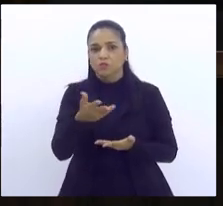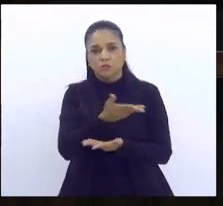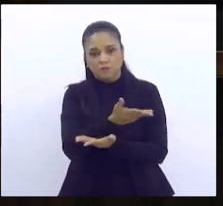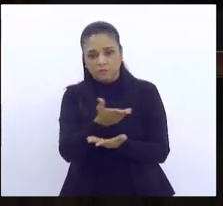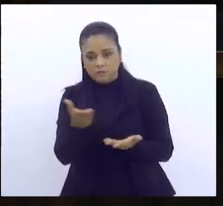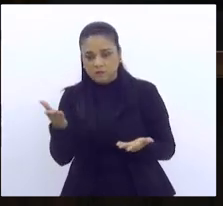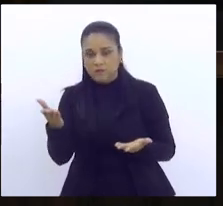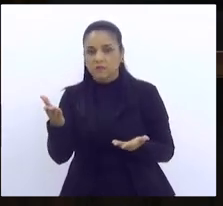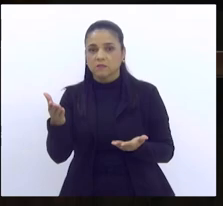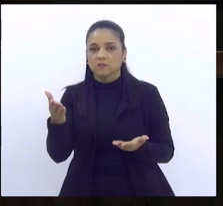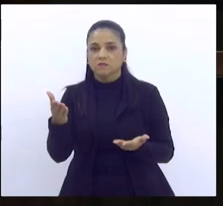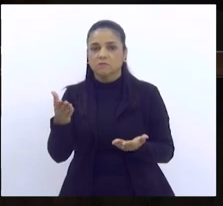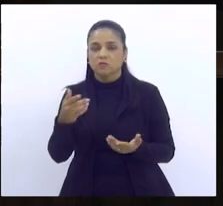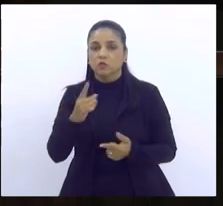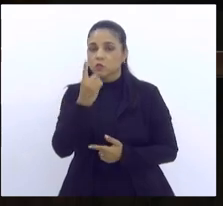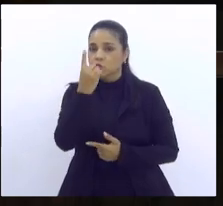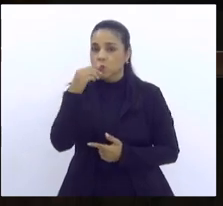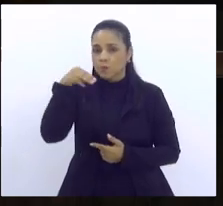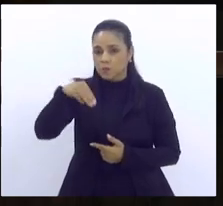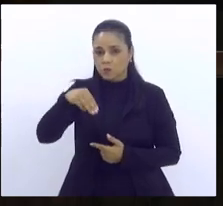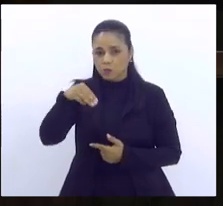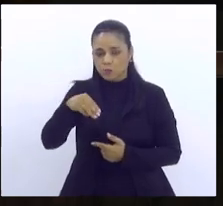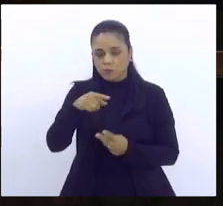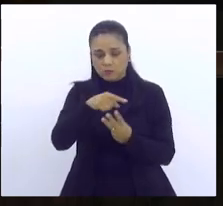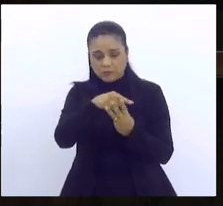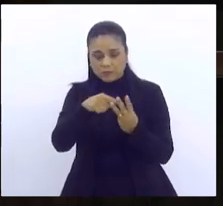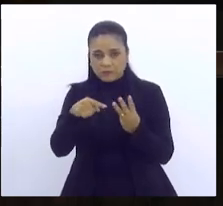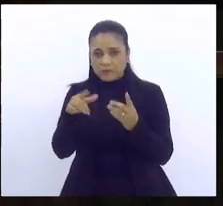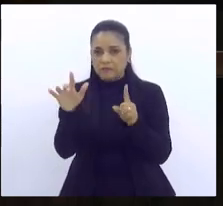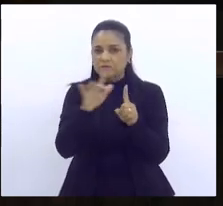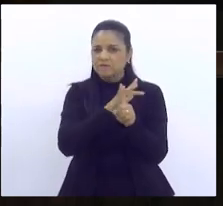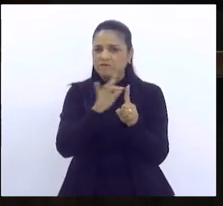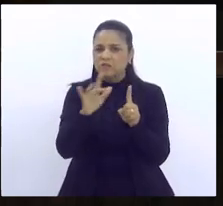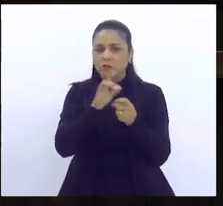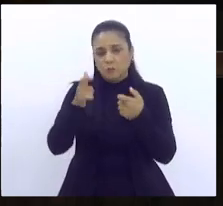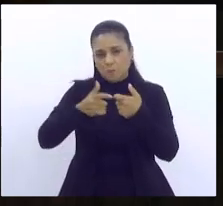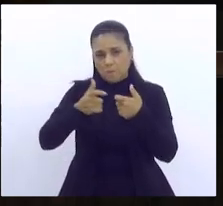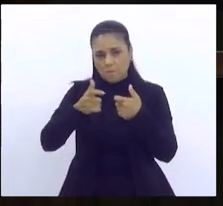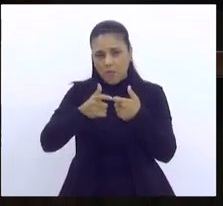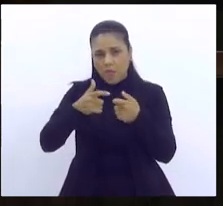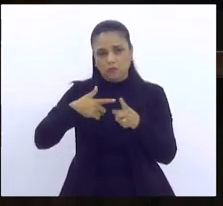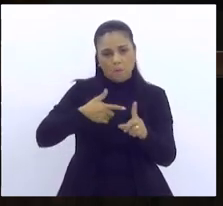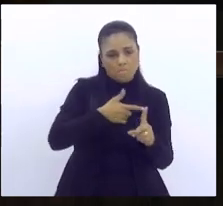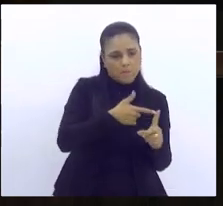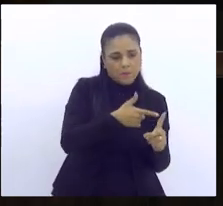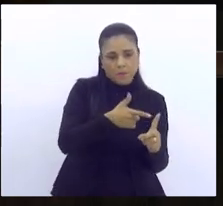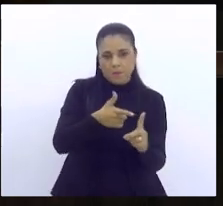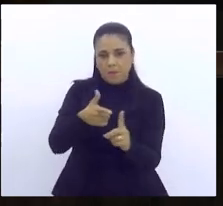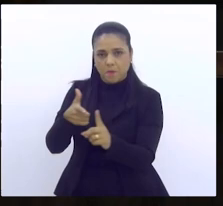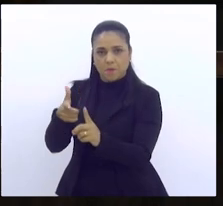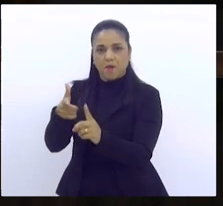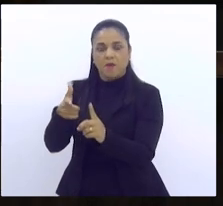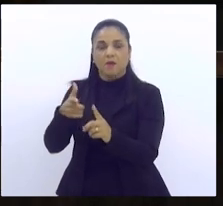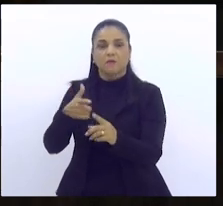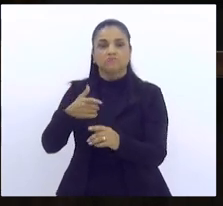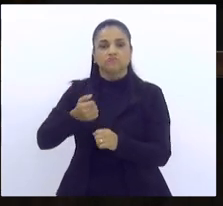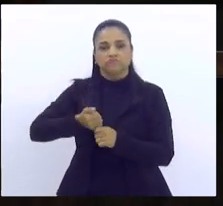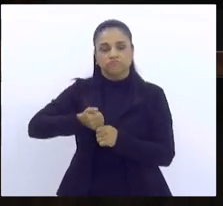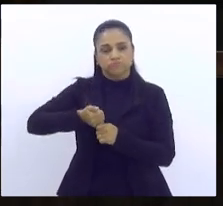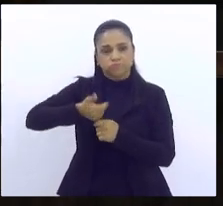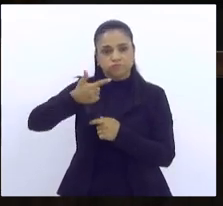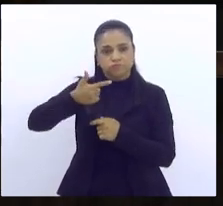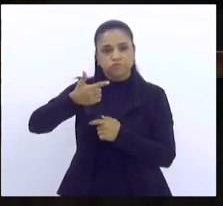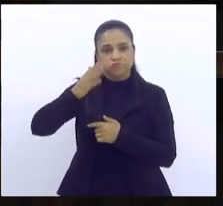senhores e pedir um minuto de silêncio para as três vítimas fatais dessa execução da meia-noite e também